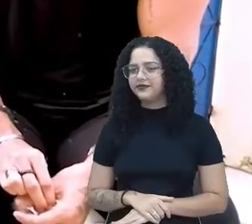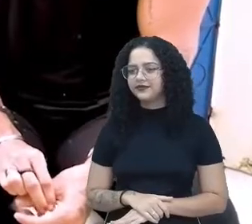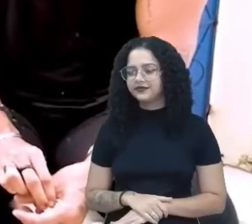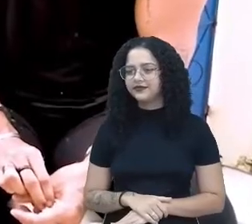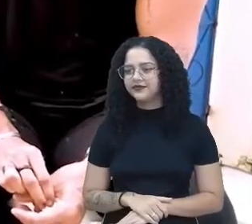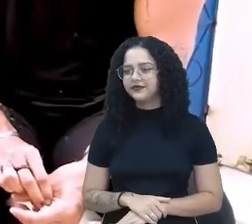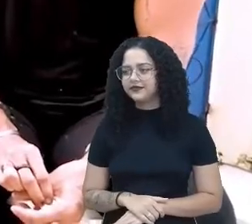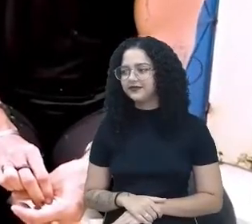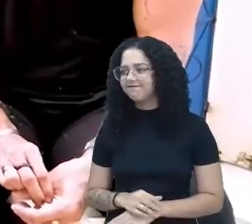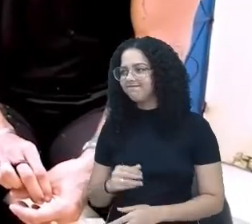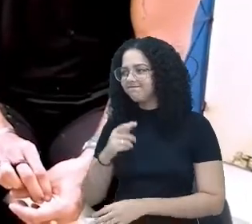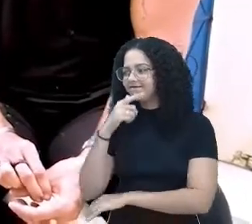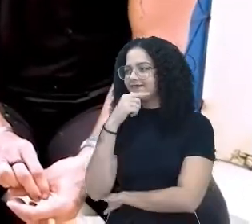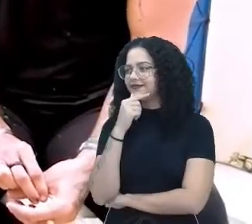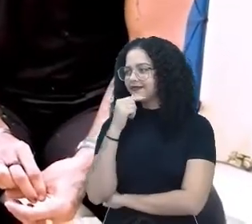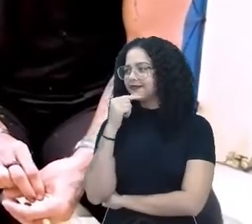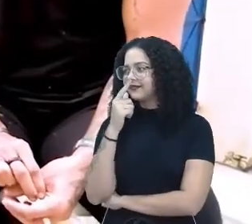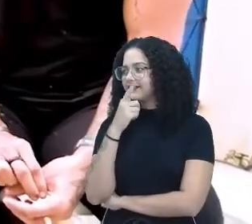Bom,